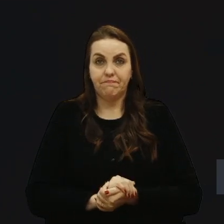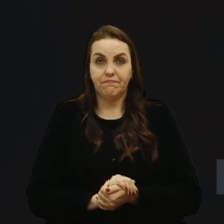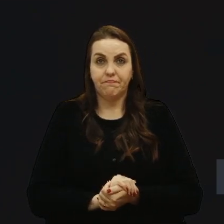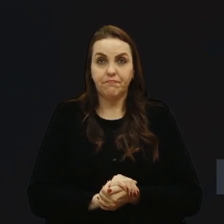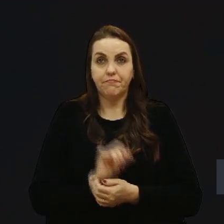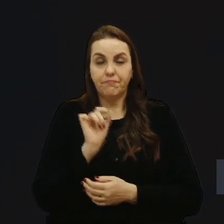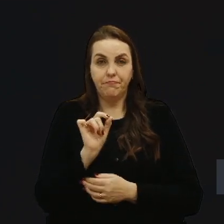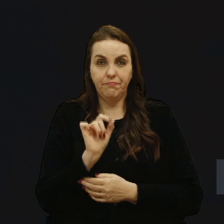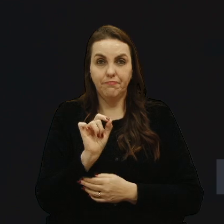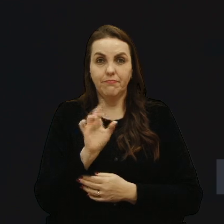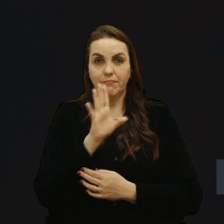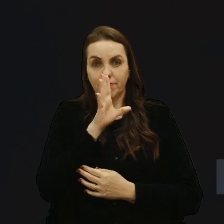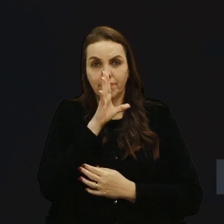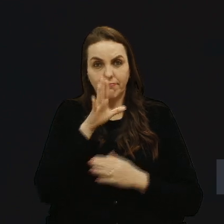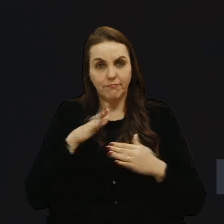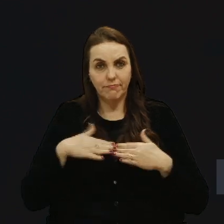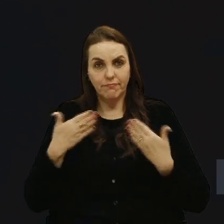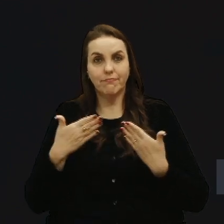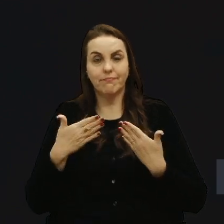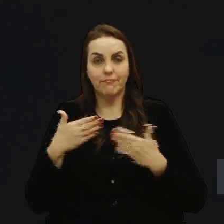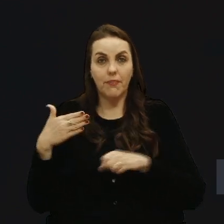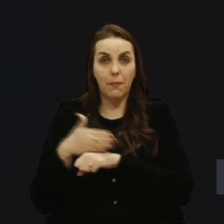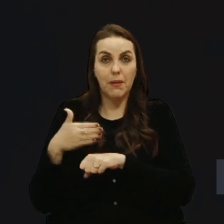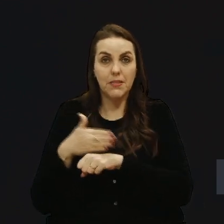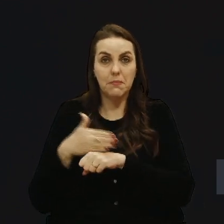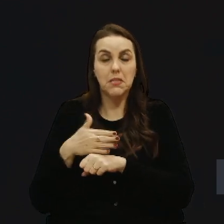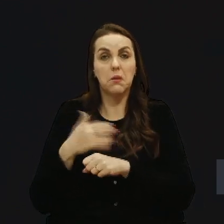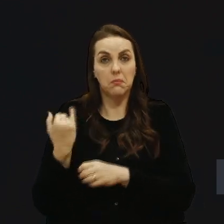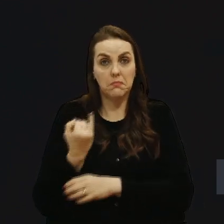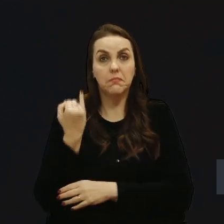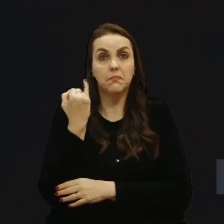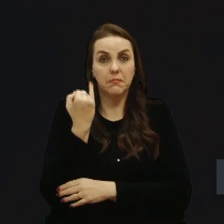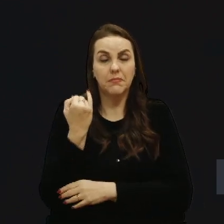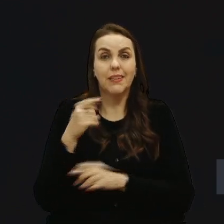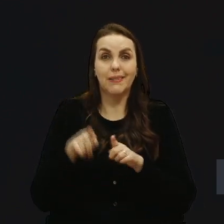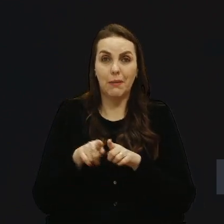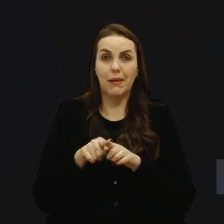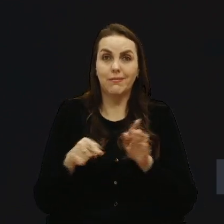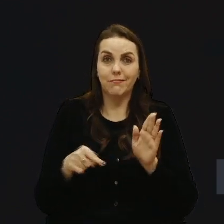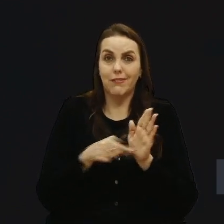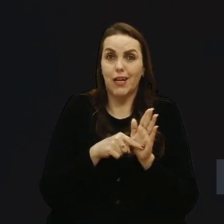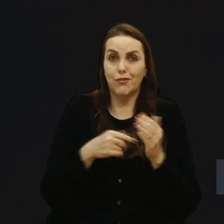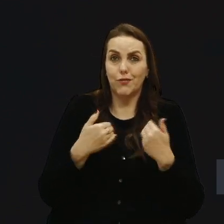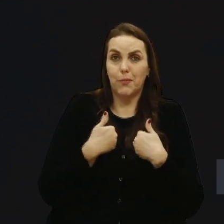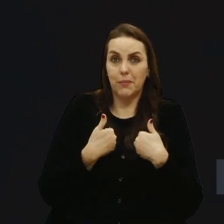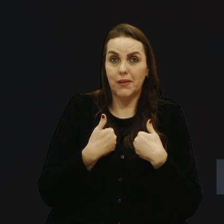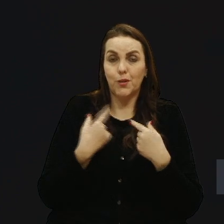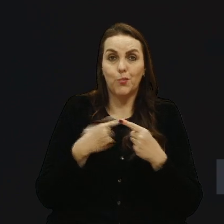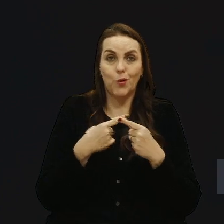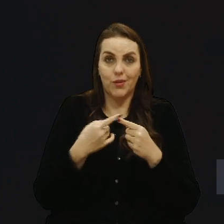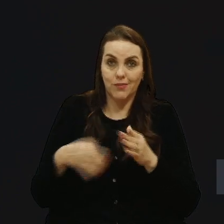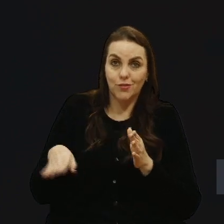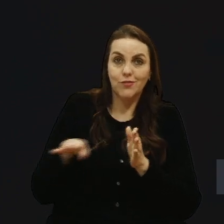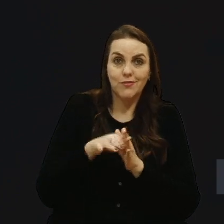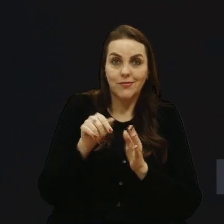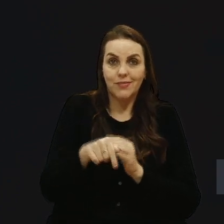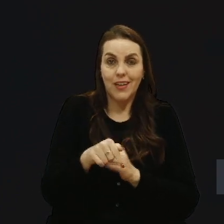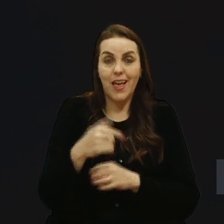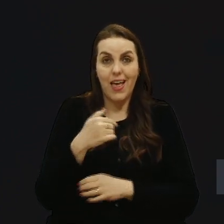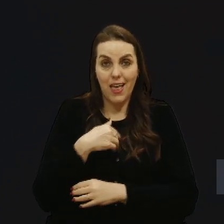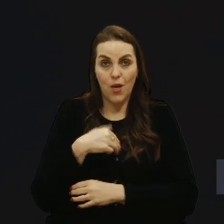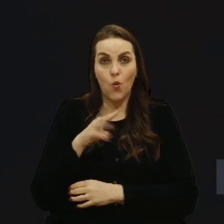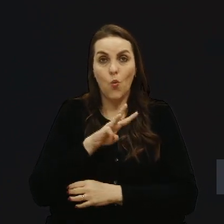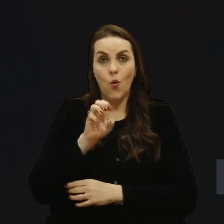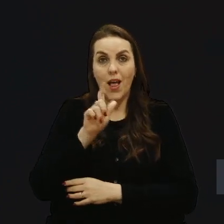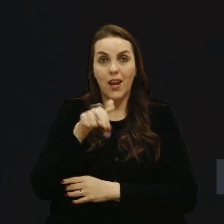da adesão significativa também me surpreendeu negativamente, porque quando a gente veio pra cá, tava eu, o Wellington e